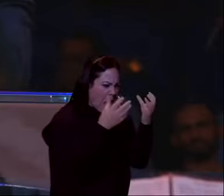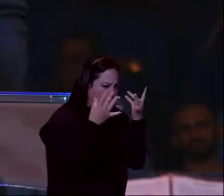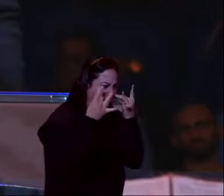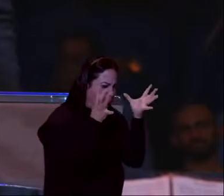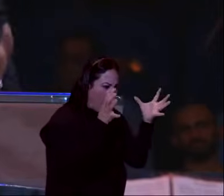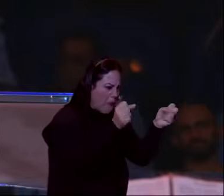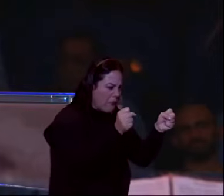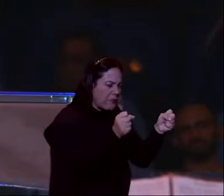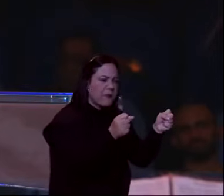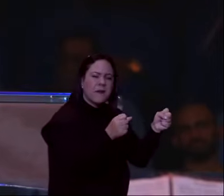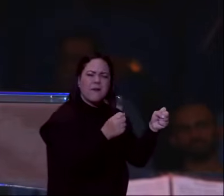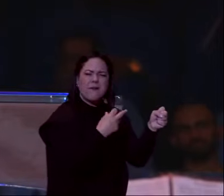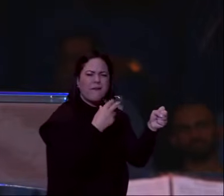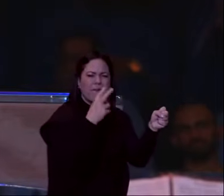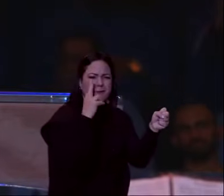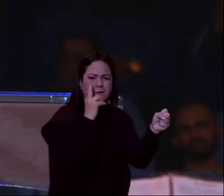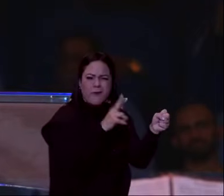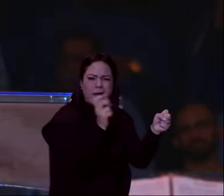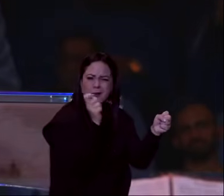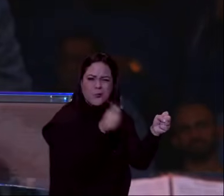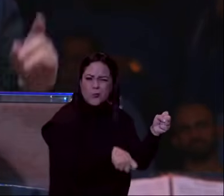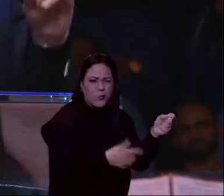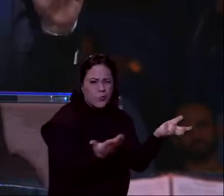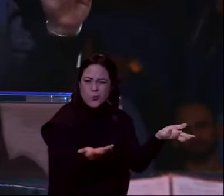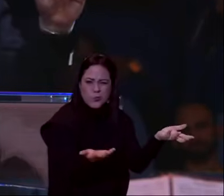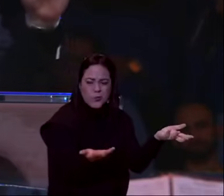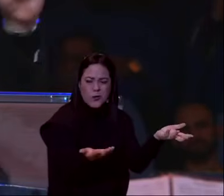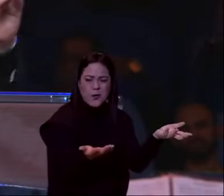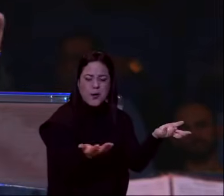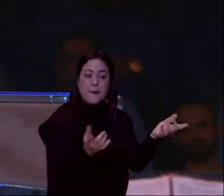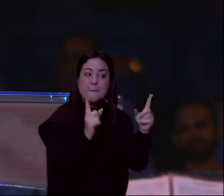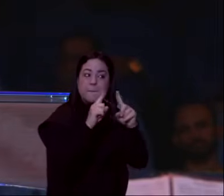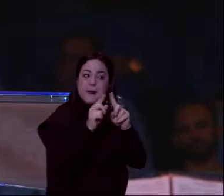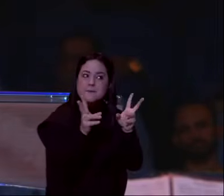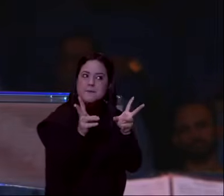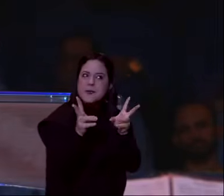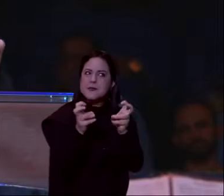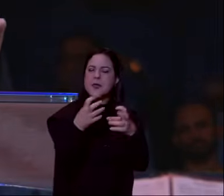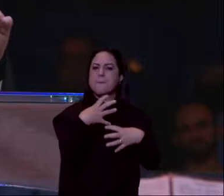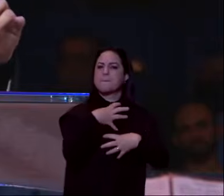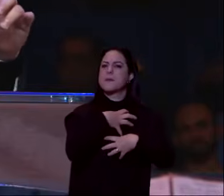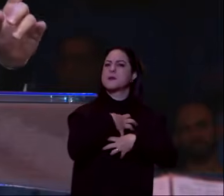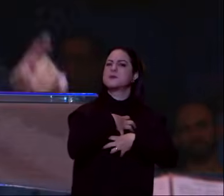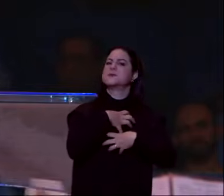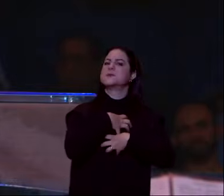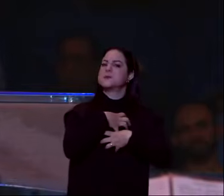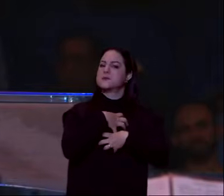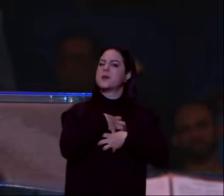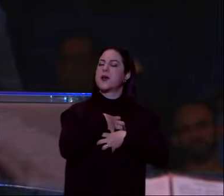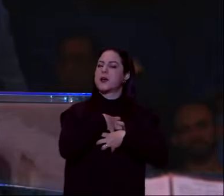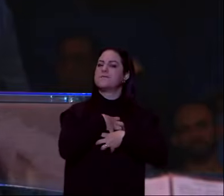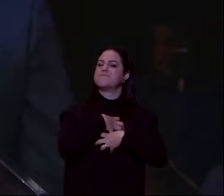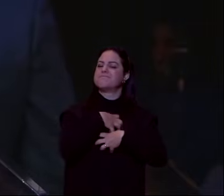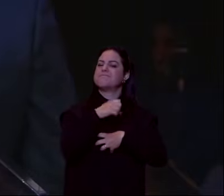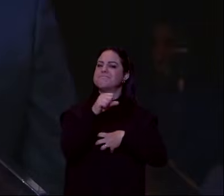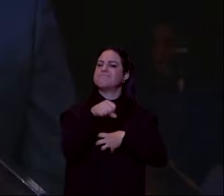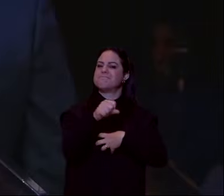nossos olhos físicos, podemos perceber a sua presença poderosa no nosso